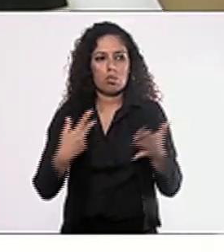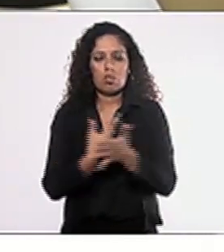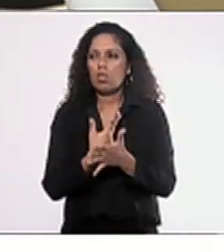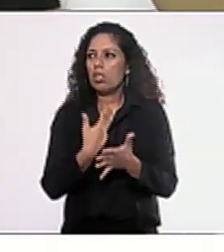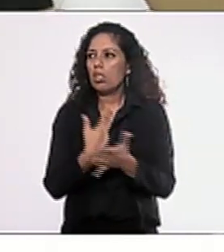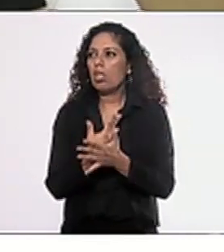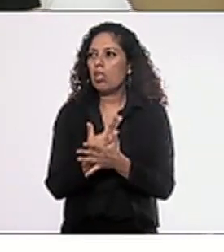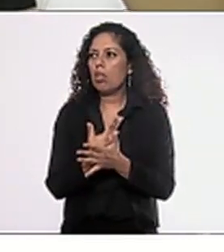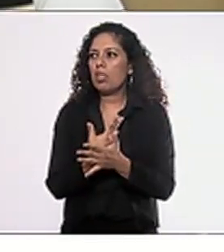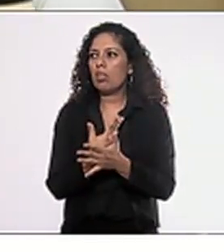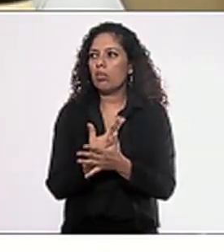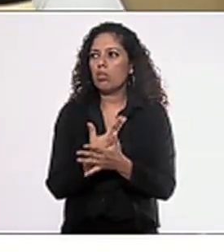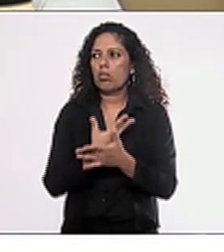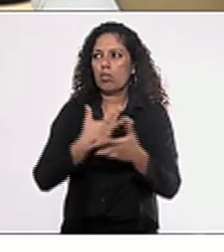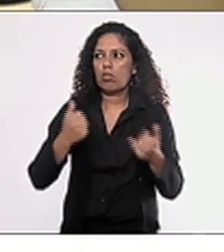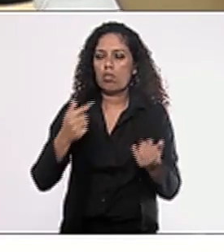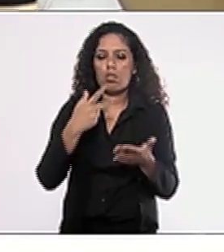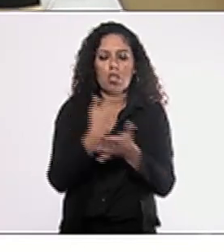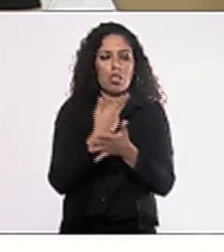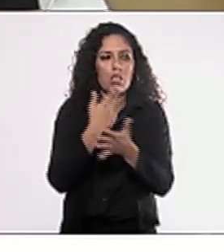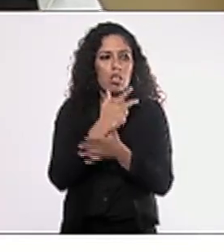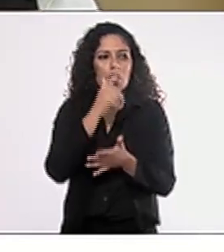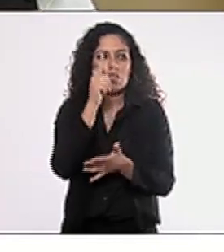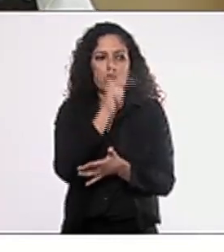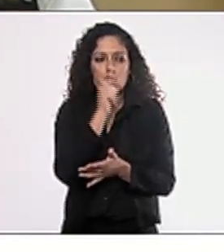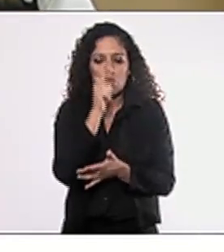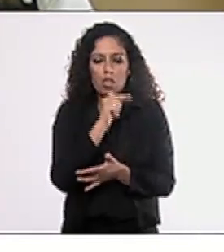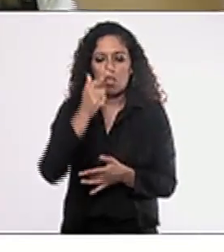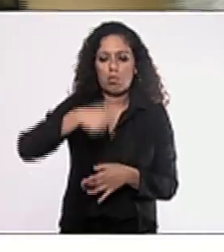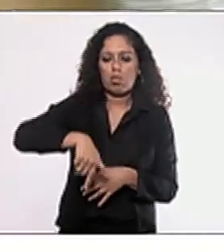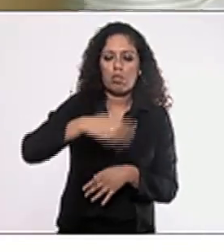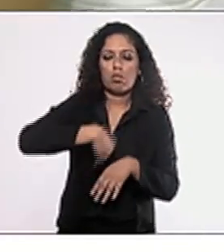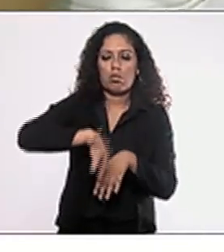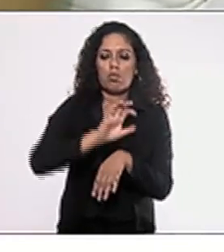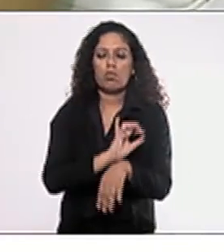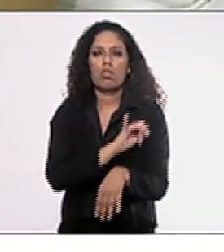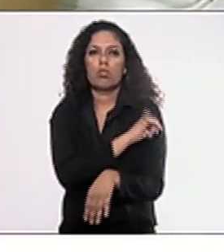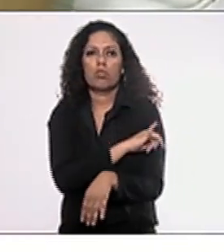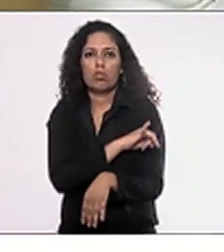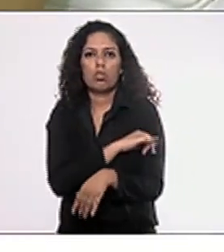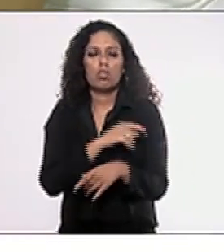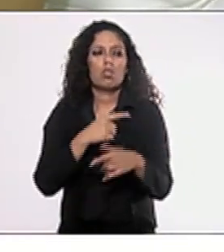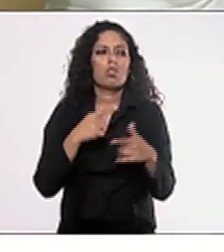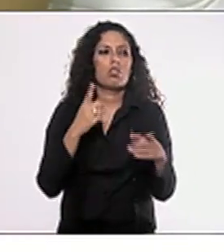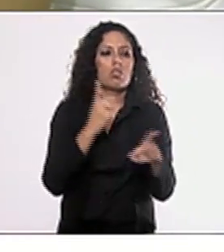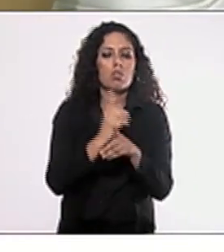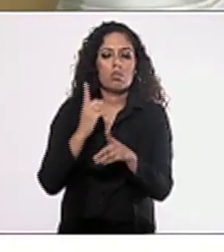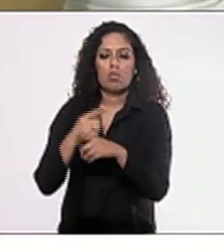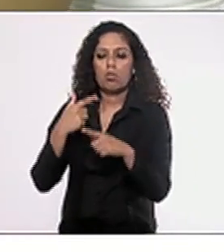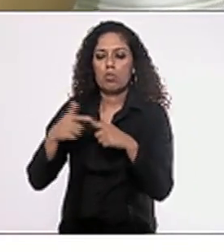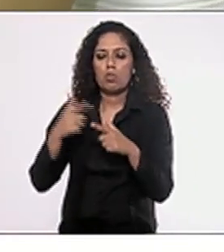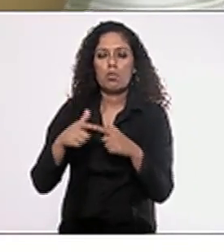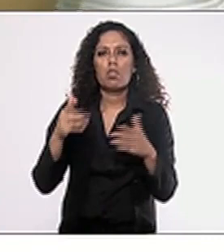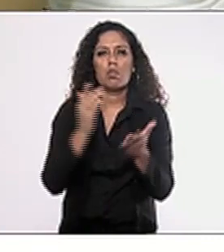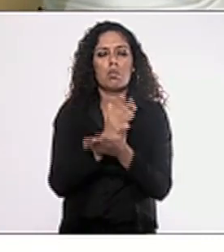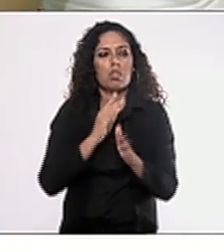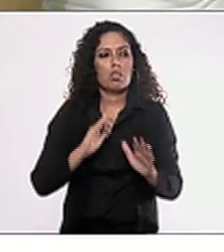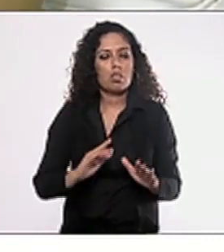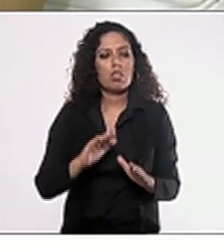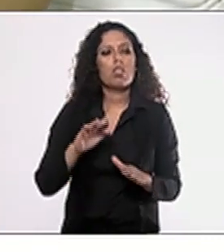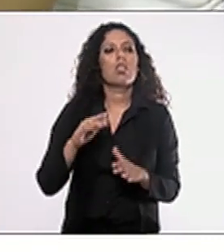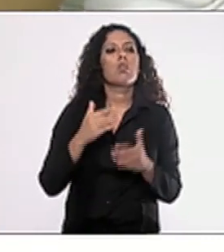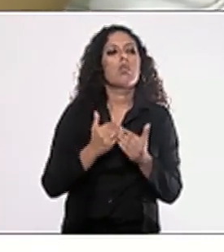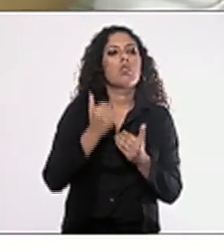dos hidrômetros das concessionárias de água do Estado do Rio de Janeiro e propor soluções, contando com a presença dos senhores, do senhor deputado